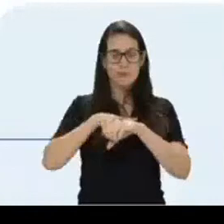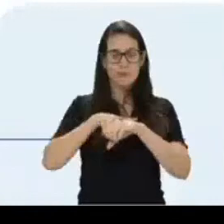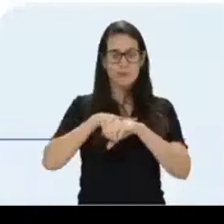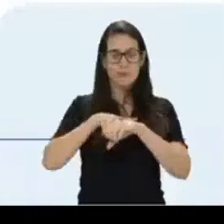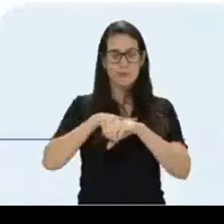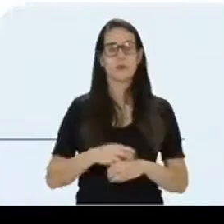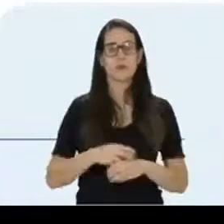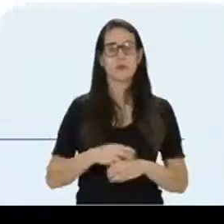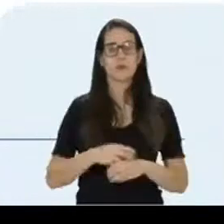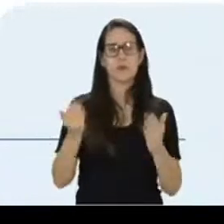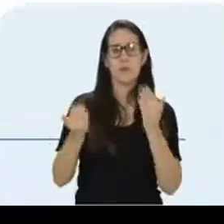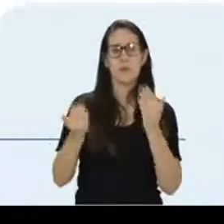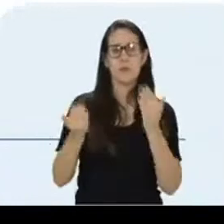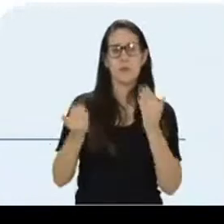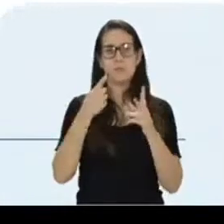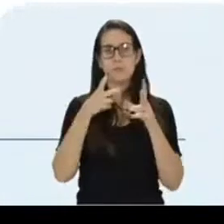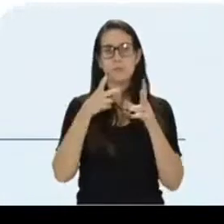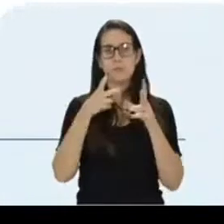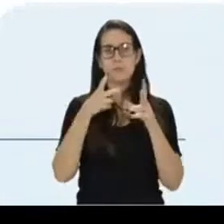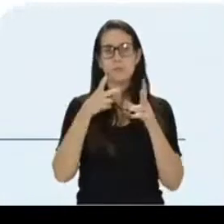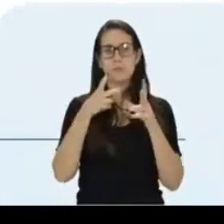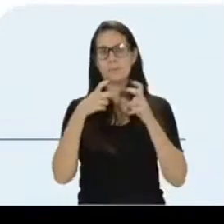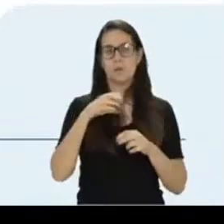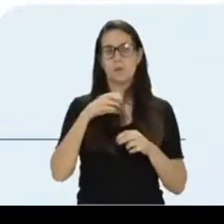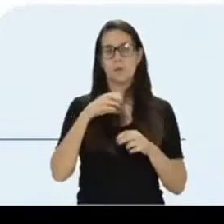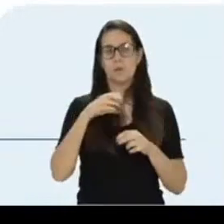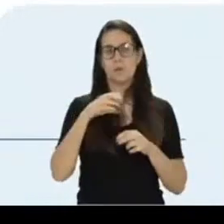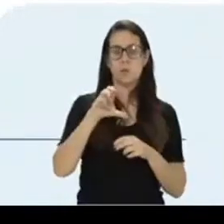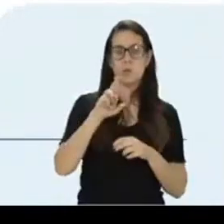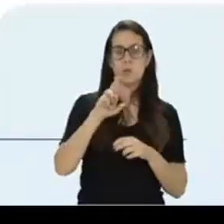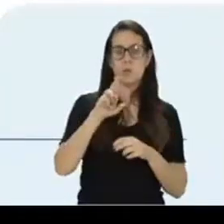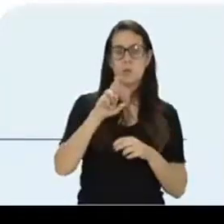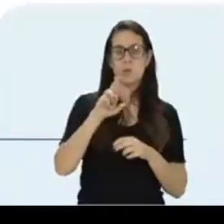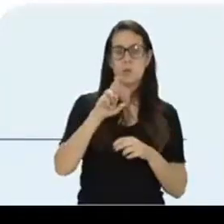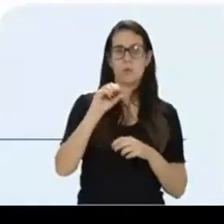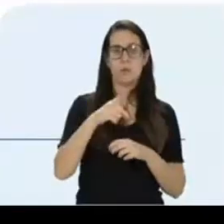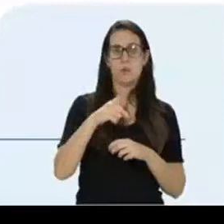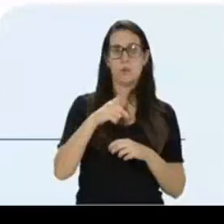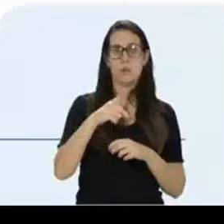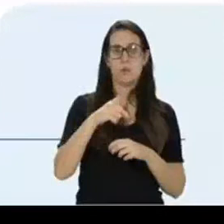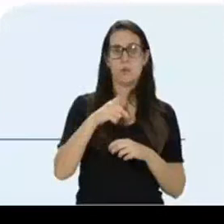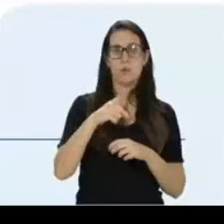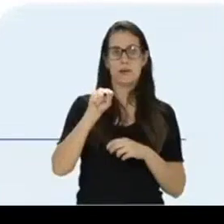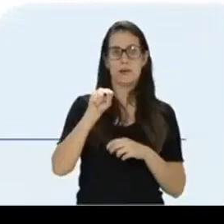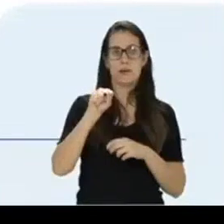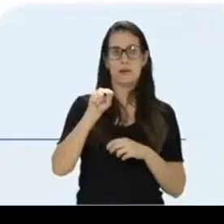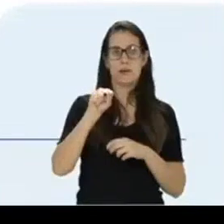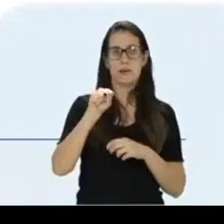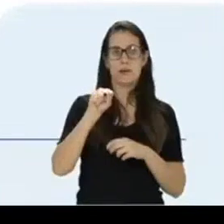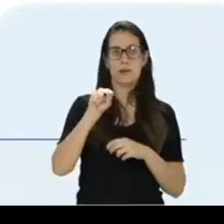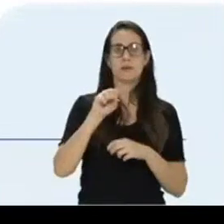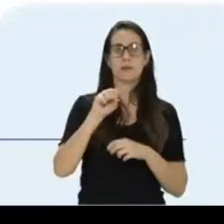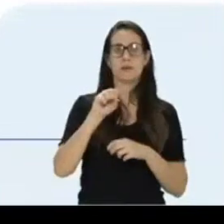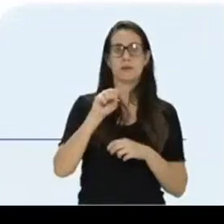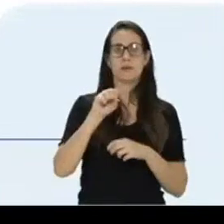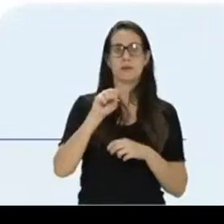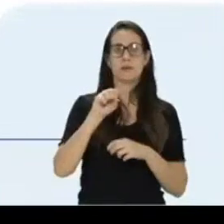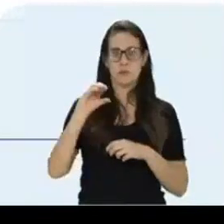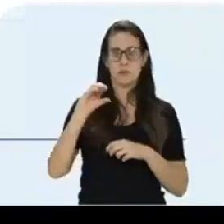temos que os cloroplastos, eles são unidades que só participam das células vegetais, então eu não tenho